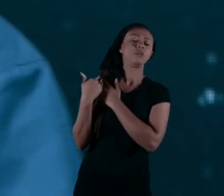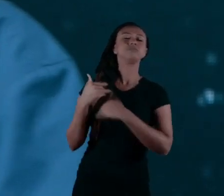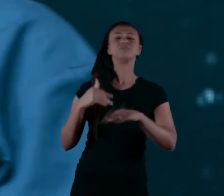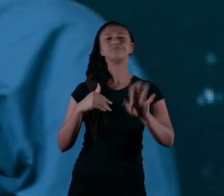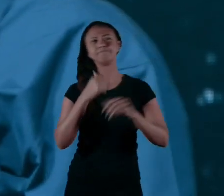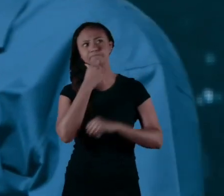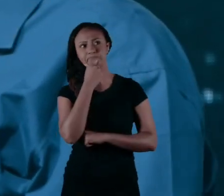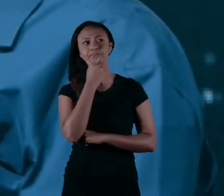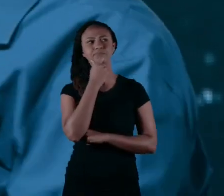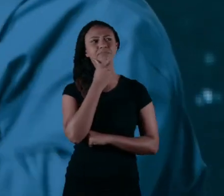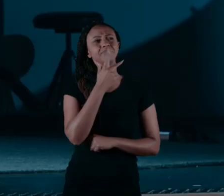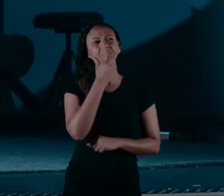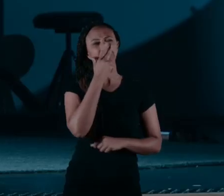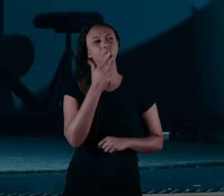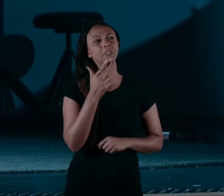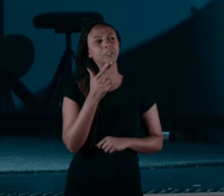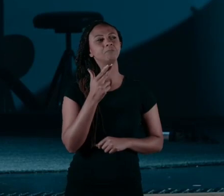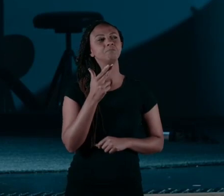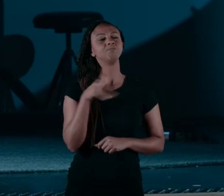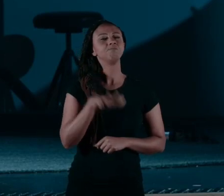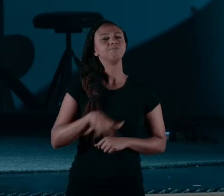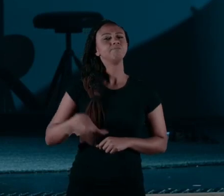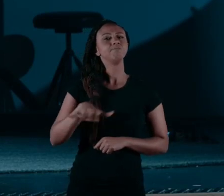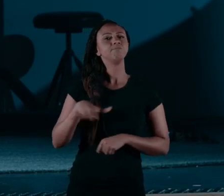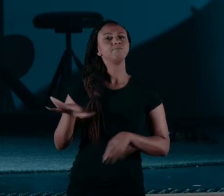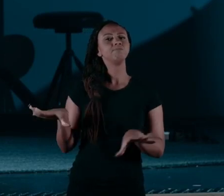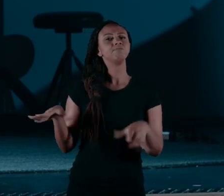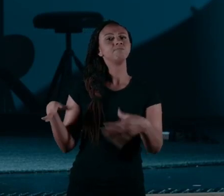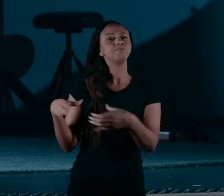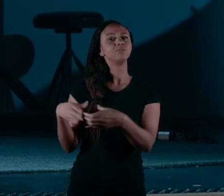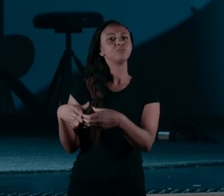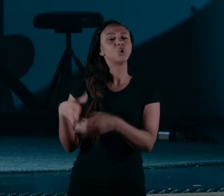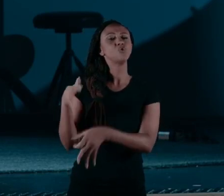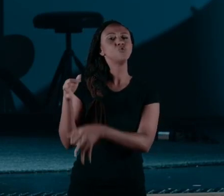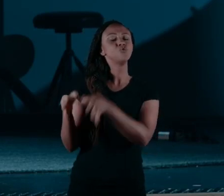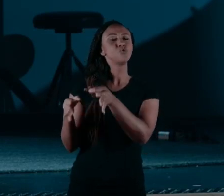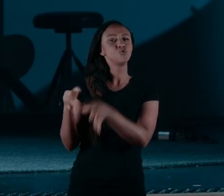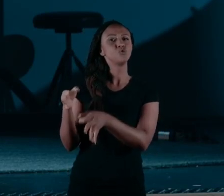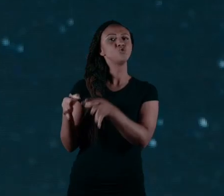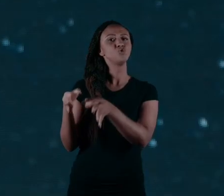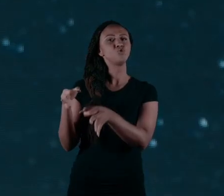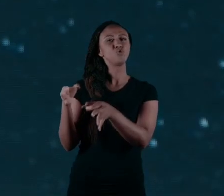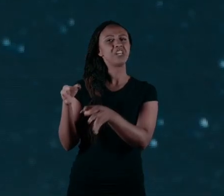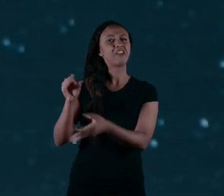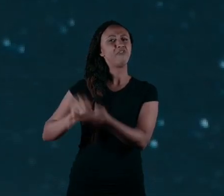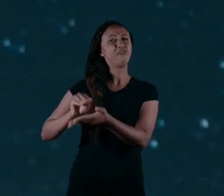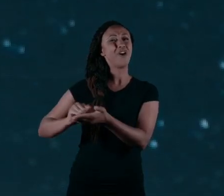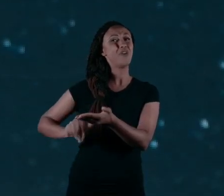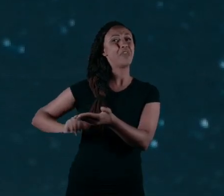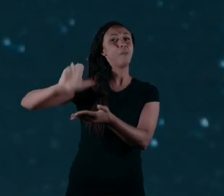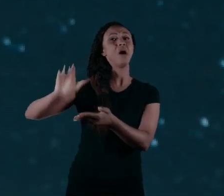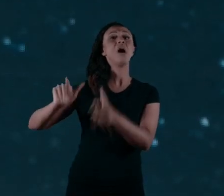que não tem uma classe mais distante da justiça do que os políticos.